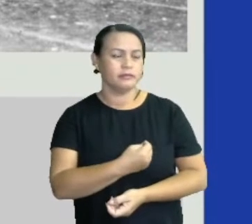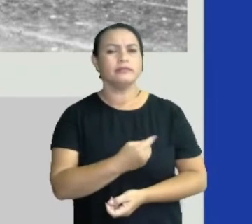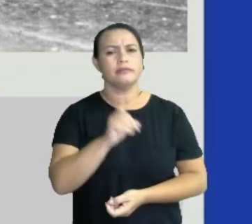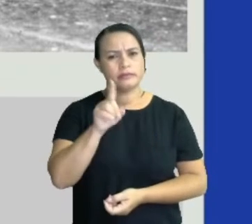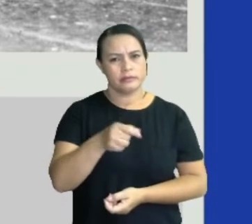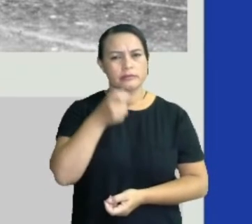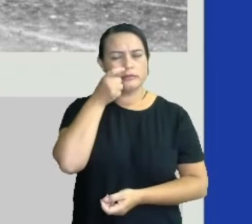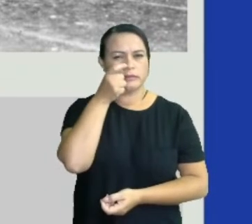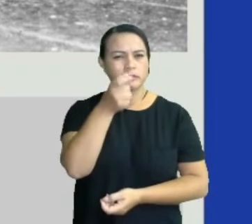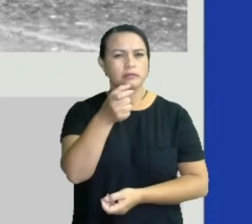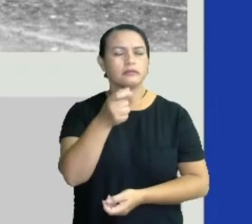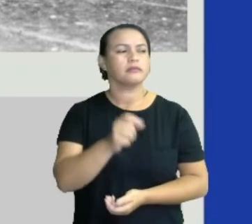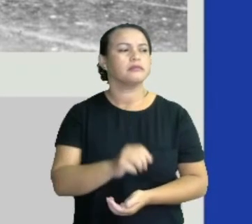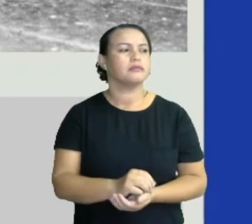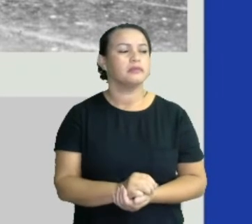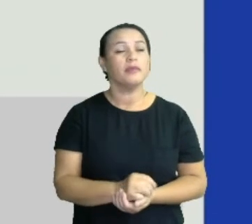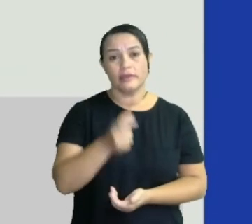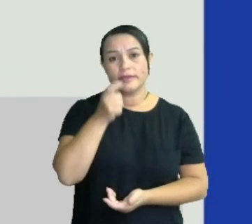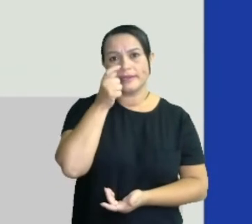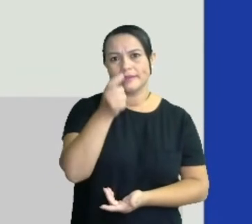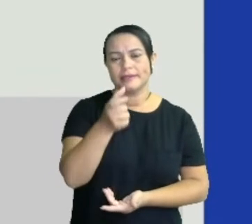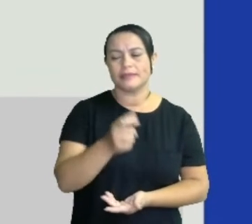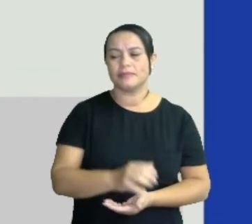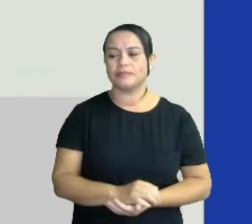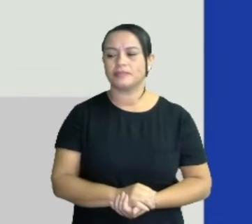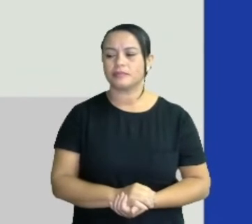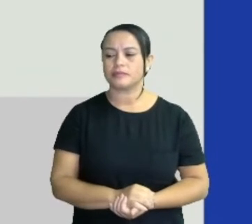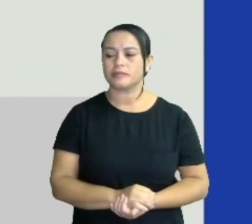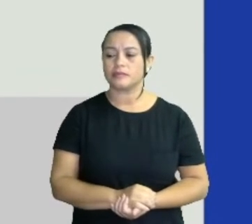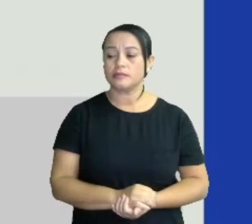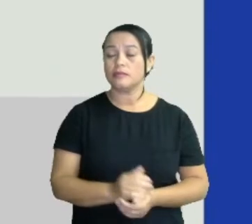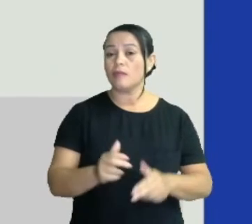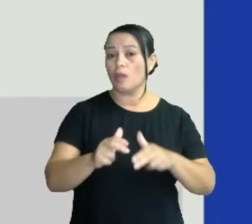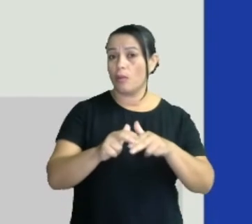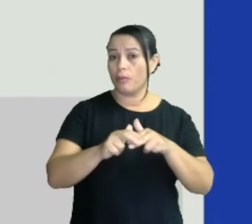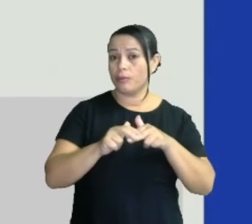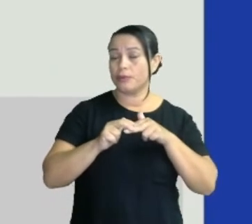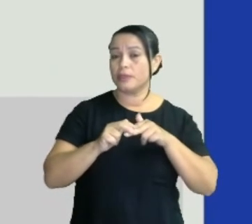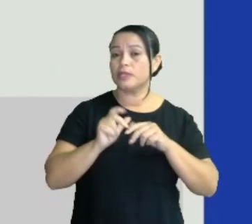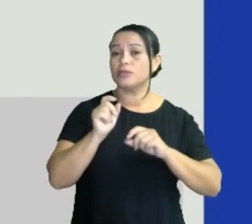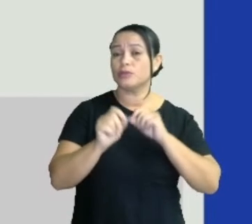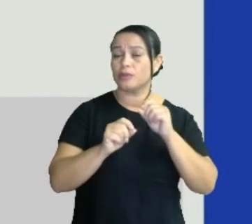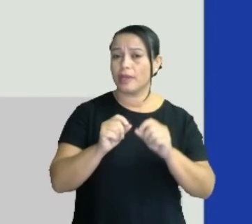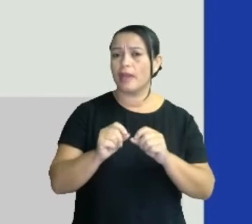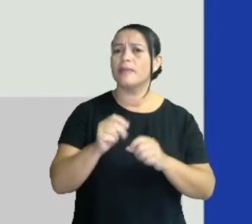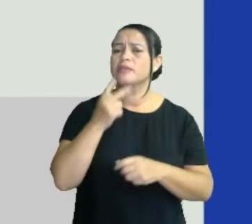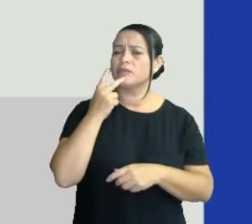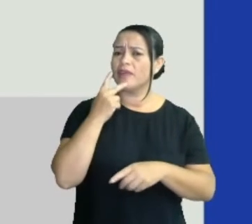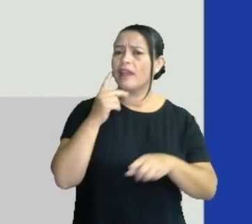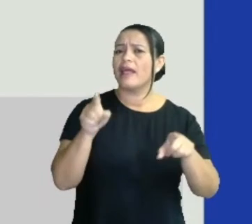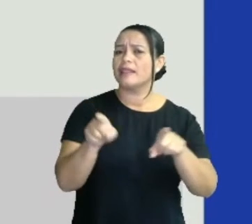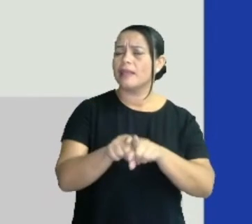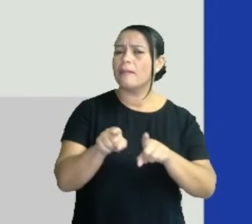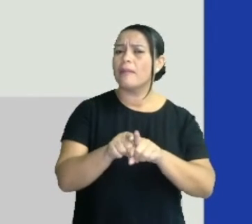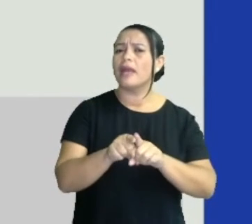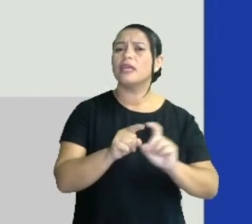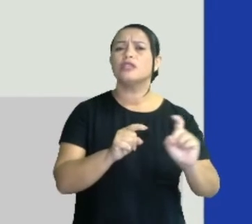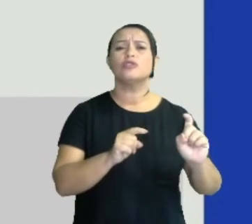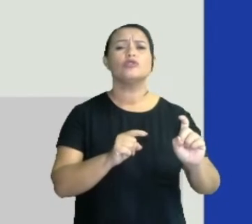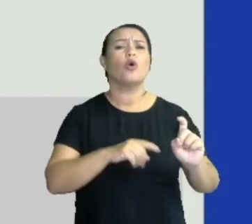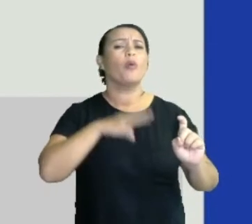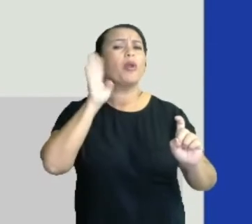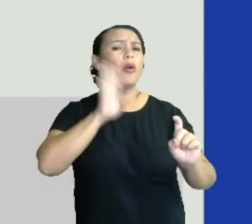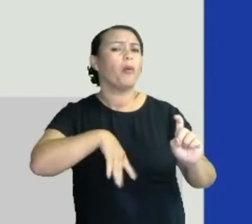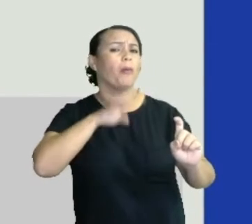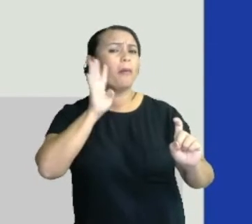é interessante a gente optar. Por isso, a gente tem que falar sobre o mito